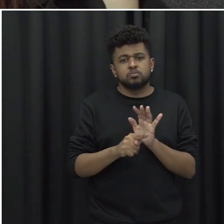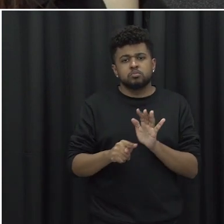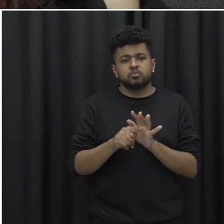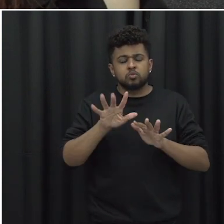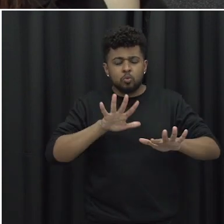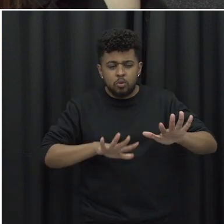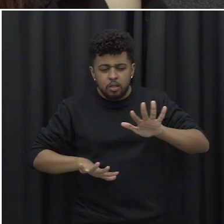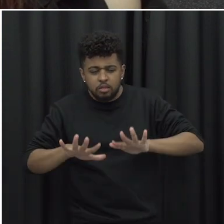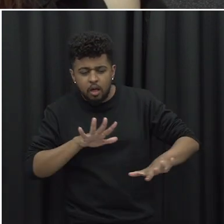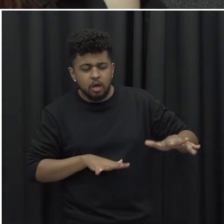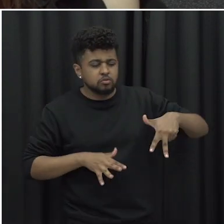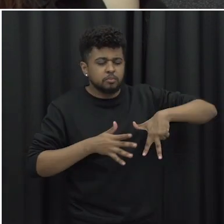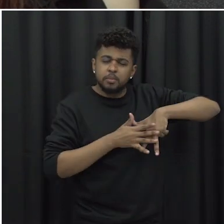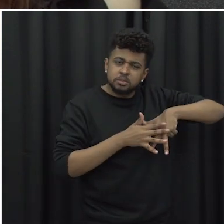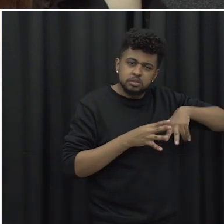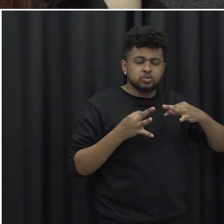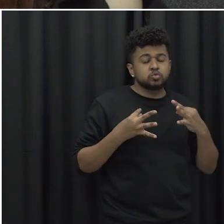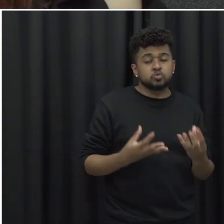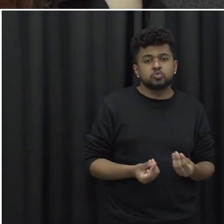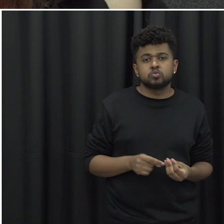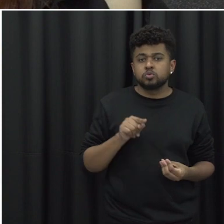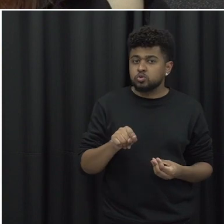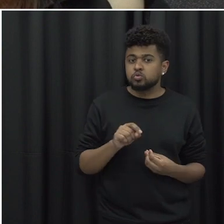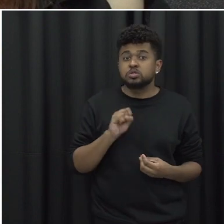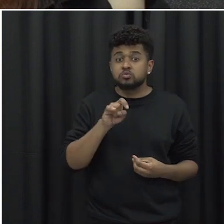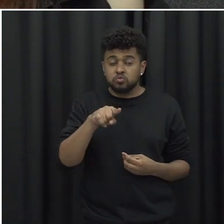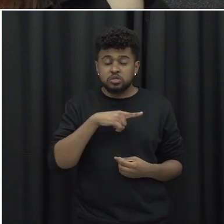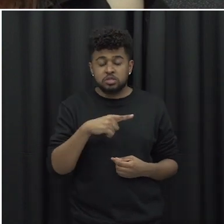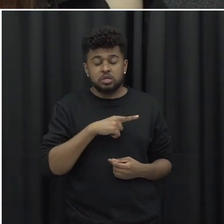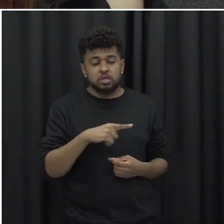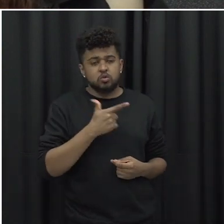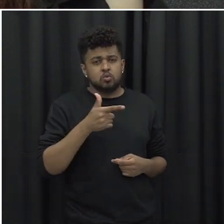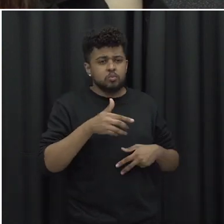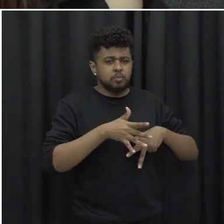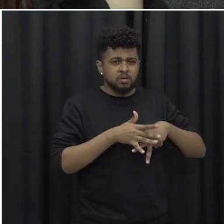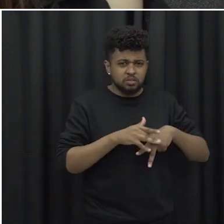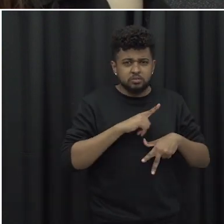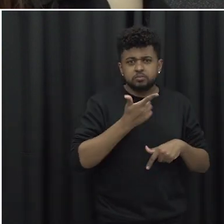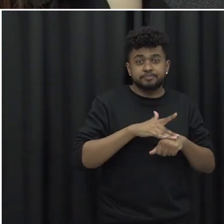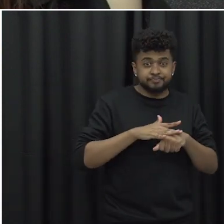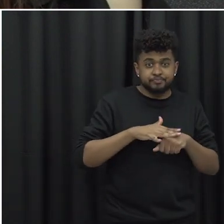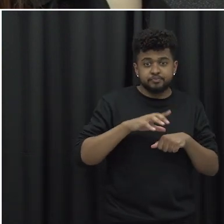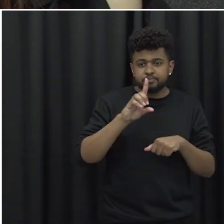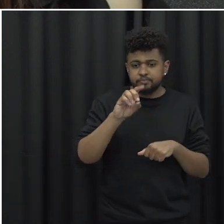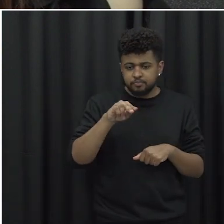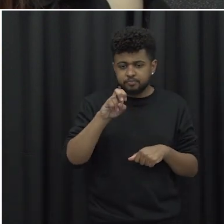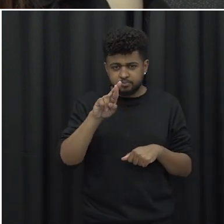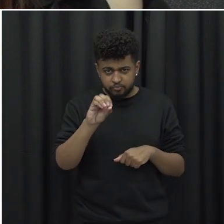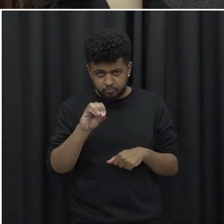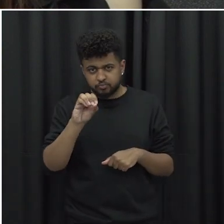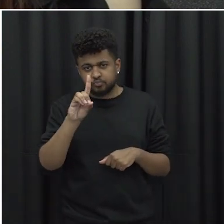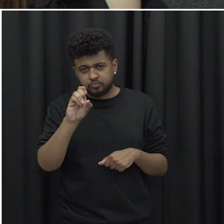tem uma doença neurodegenerativa e precisa de uma pessoa 100% do tempo com ele ali, você vê que